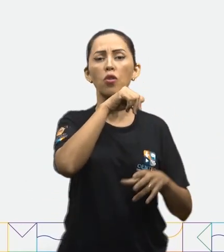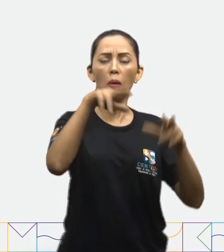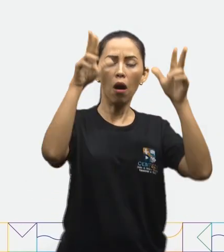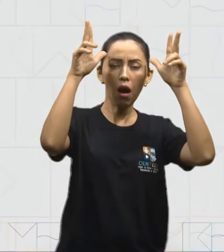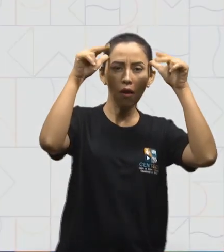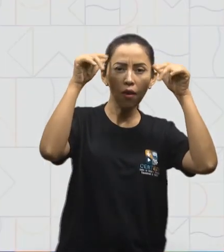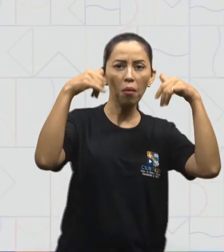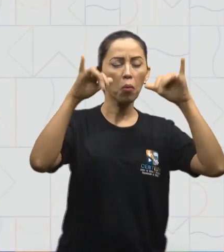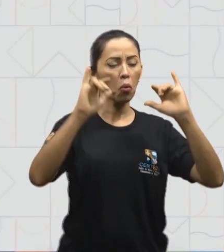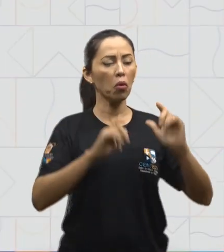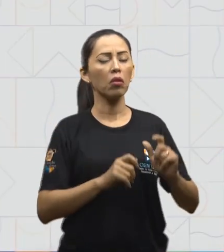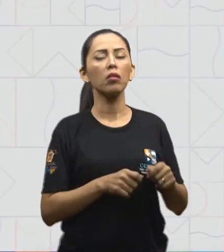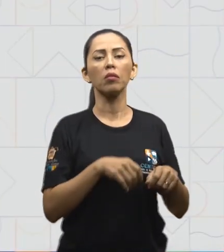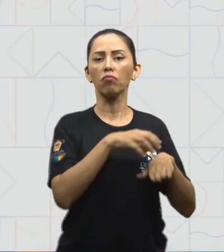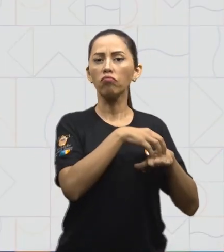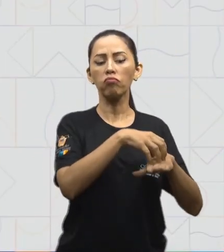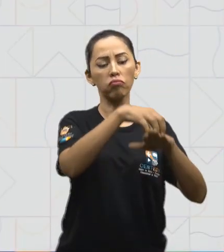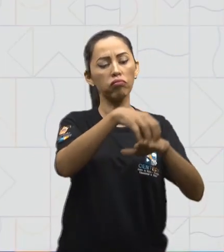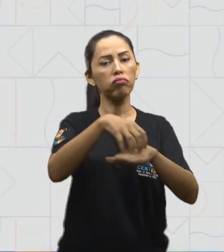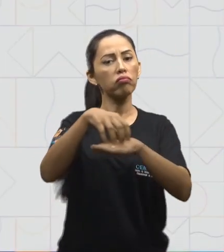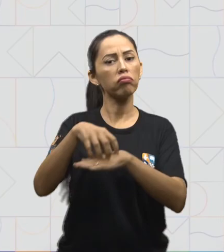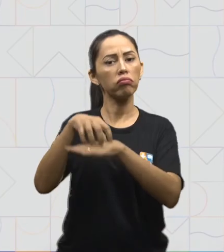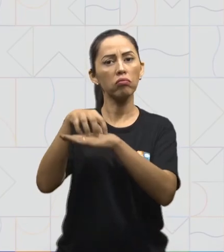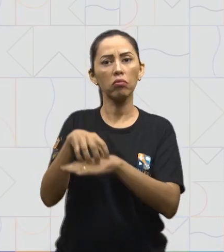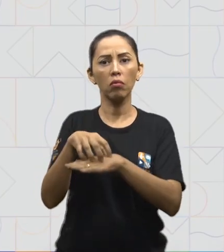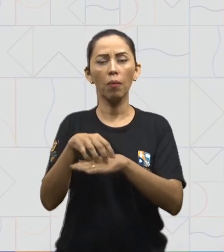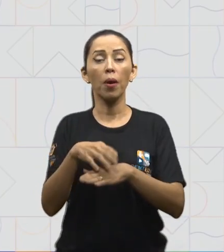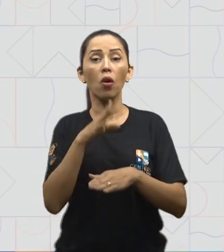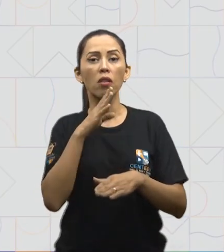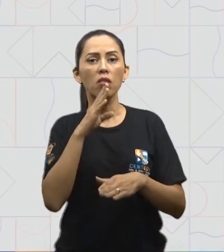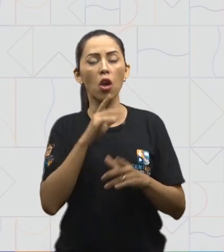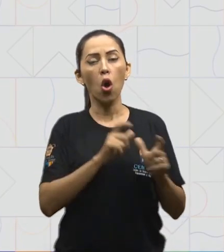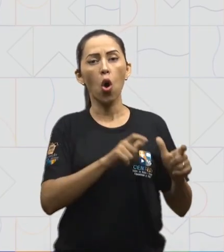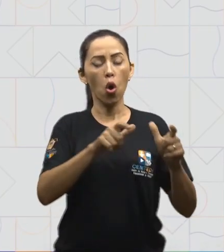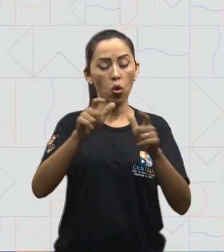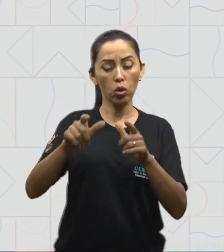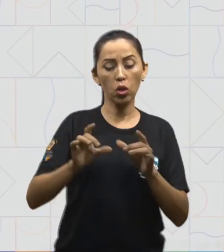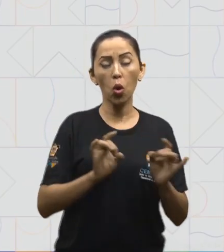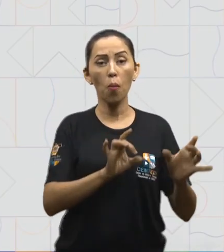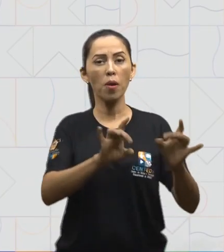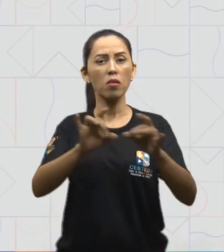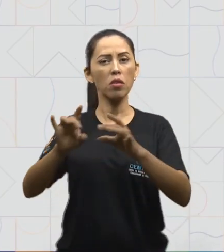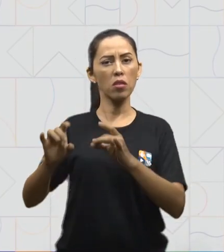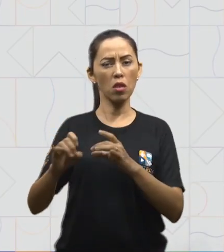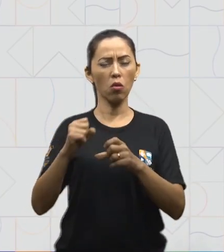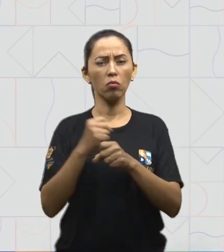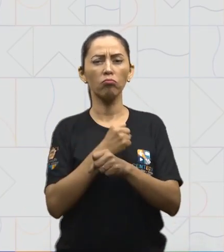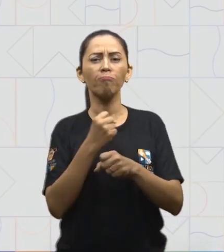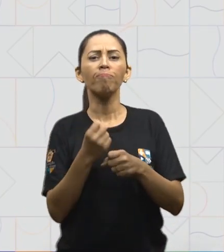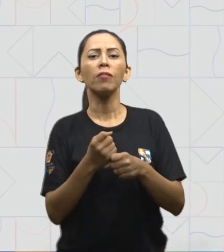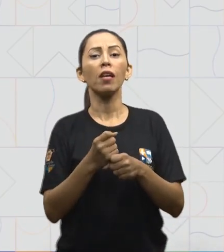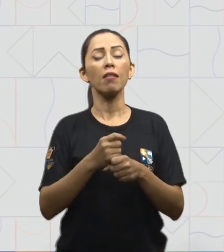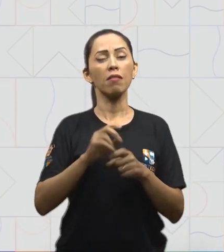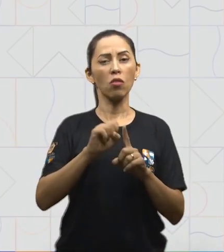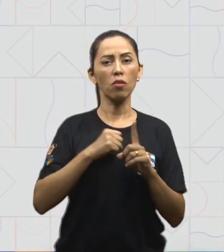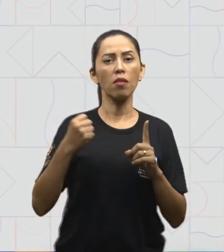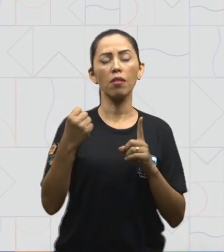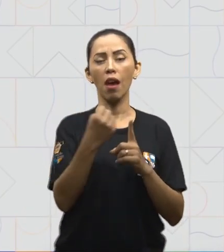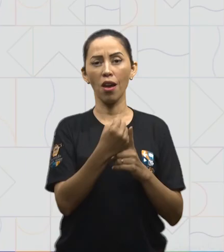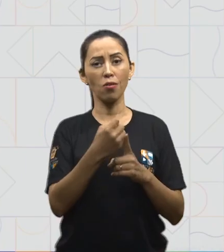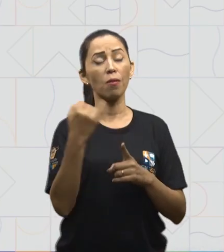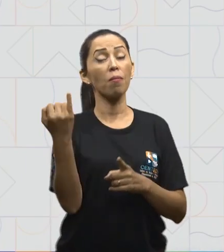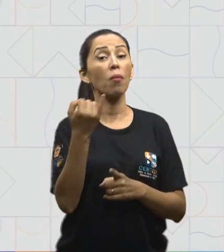seus produtos. Para conhecer os impactos das rotas comerciais na formação das cidades e na transformação do meio natural,